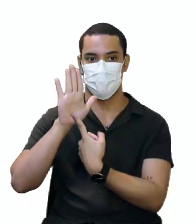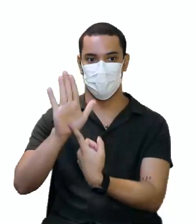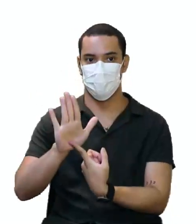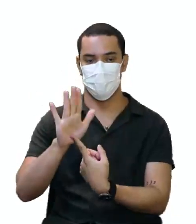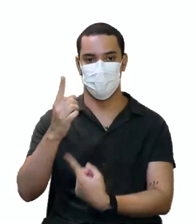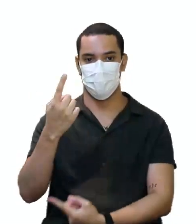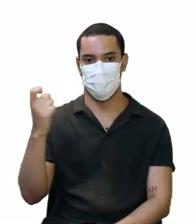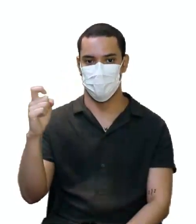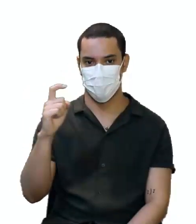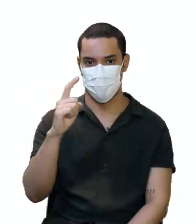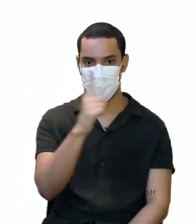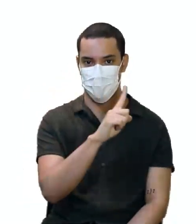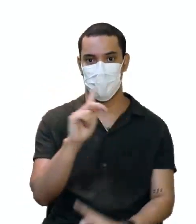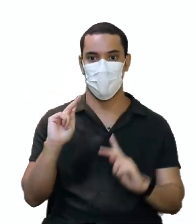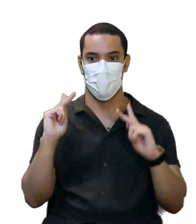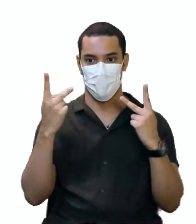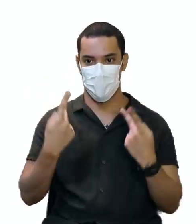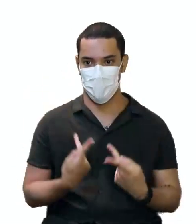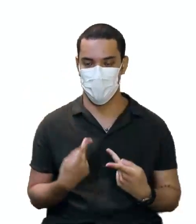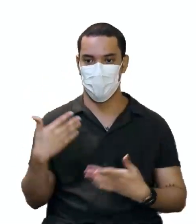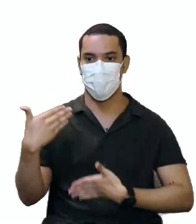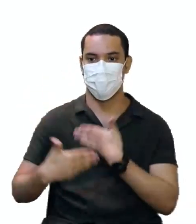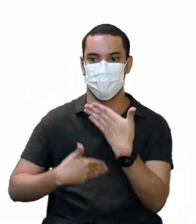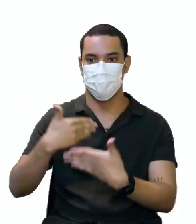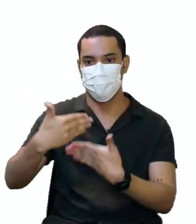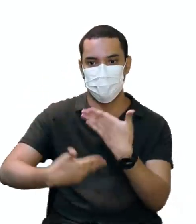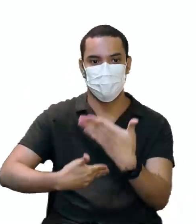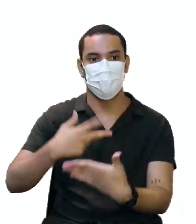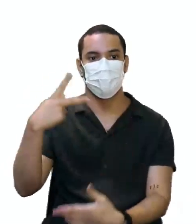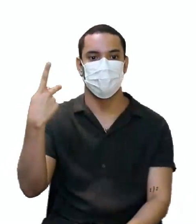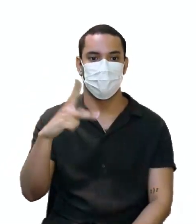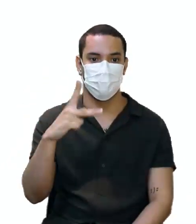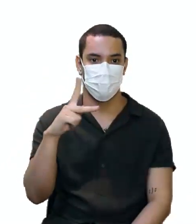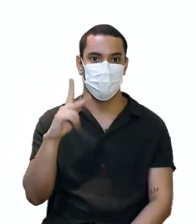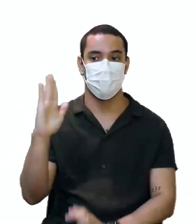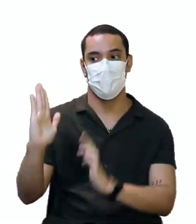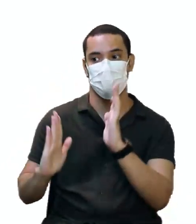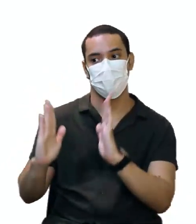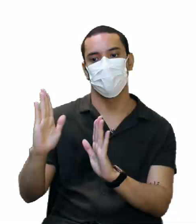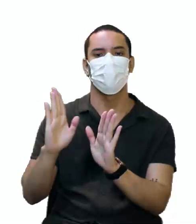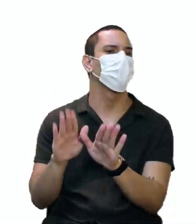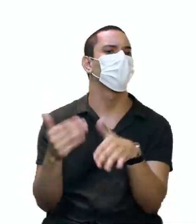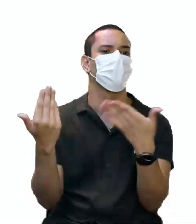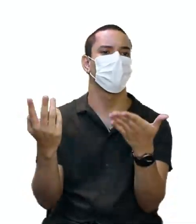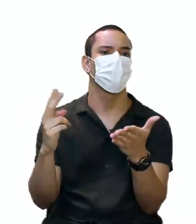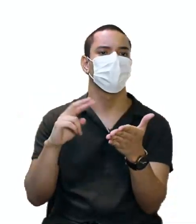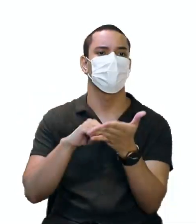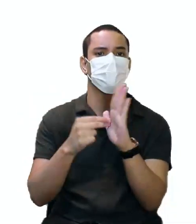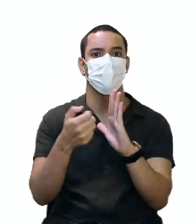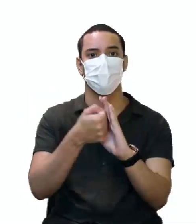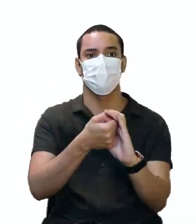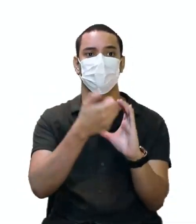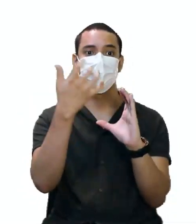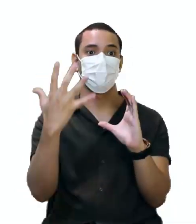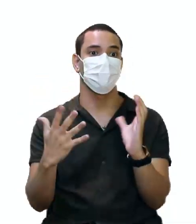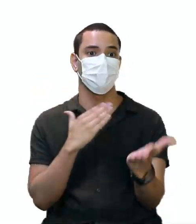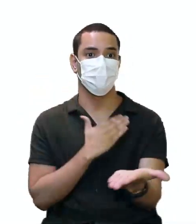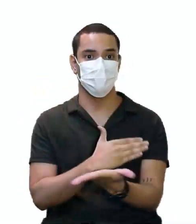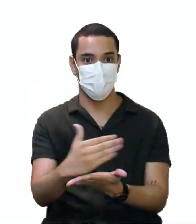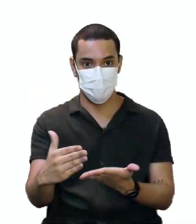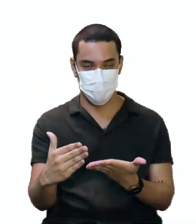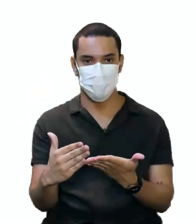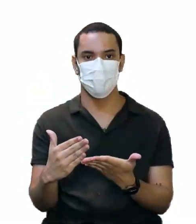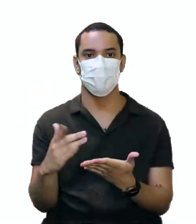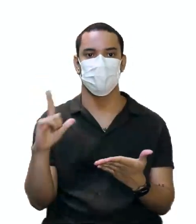da espécie humana ao longo deste período? Quais são essas características a partir desse